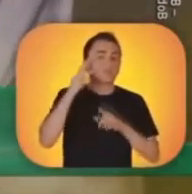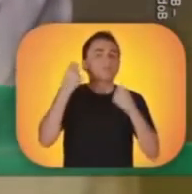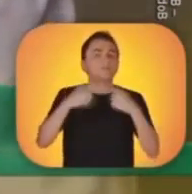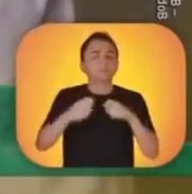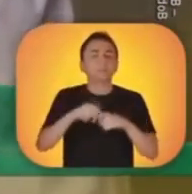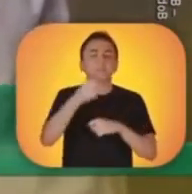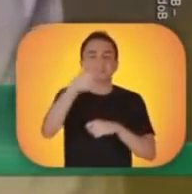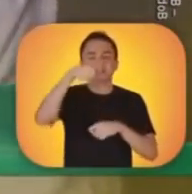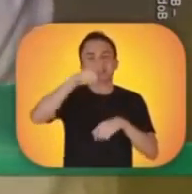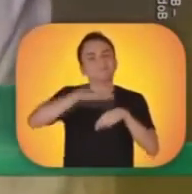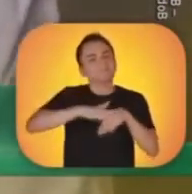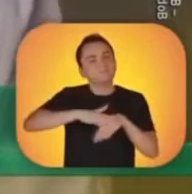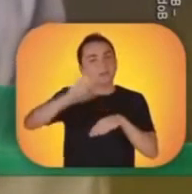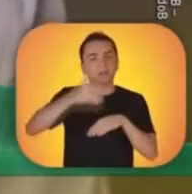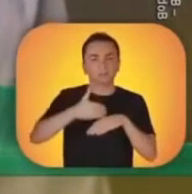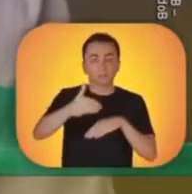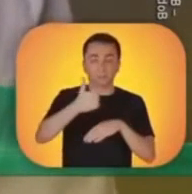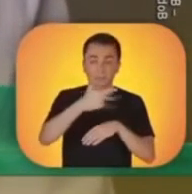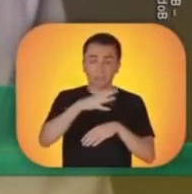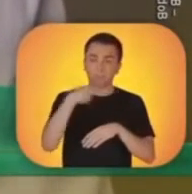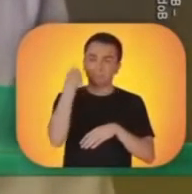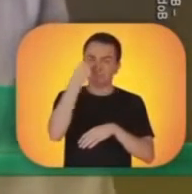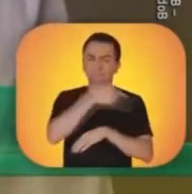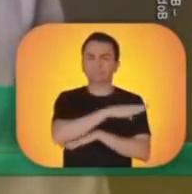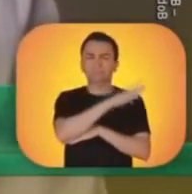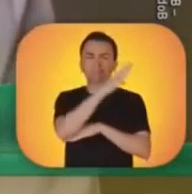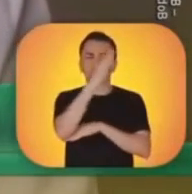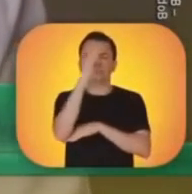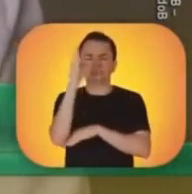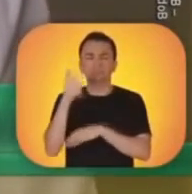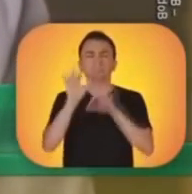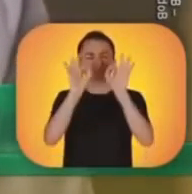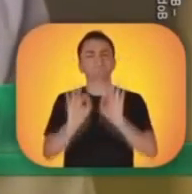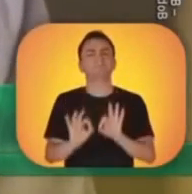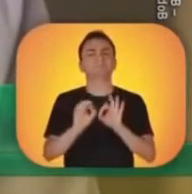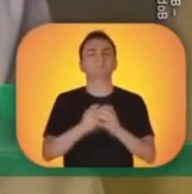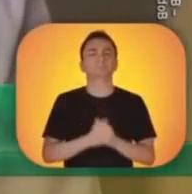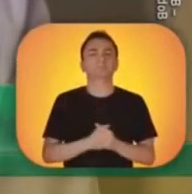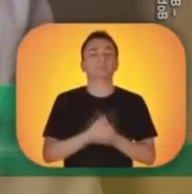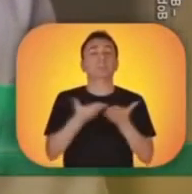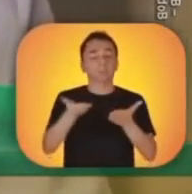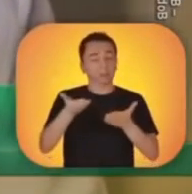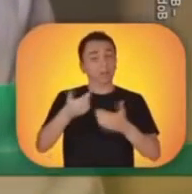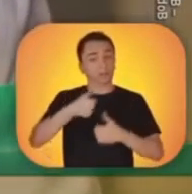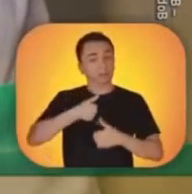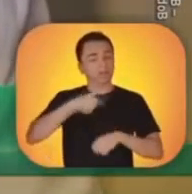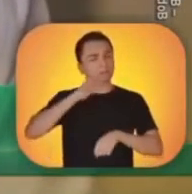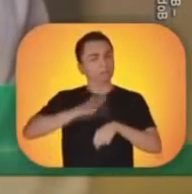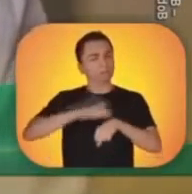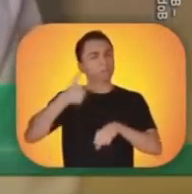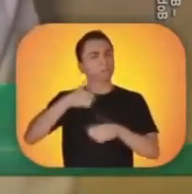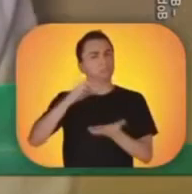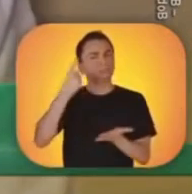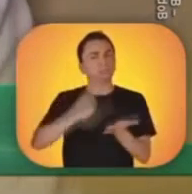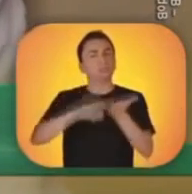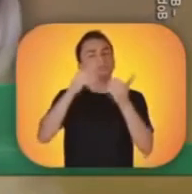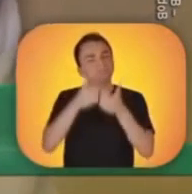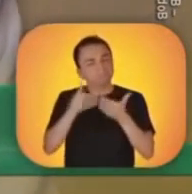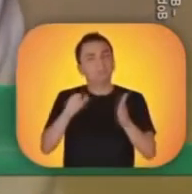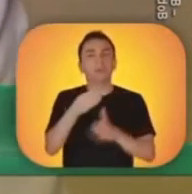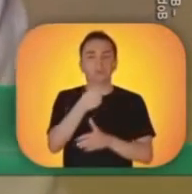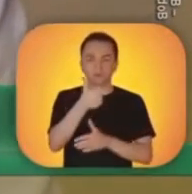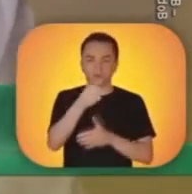mais 19 UPAs, 24 horas, para ficar na situação ideal. E eu me comprometo a abrir pelo